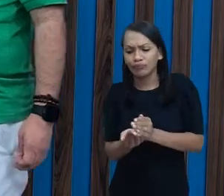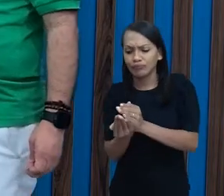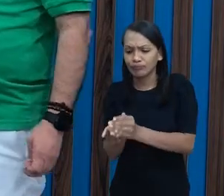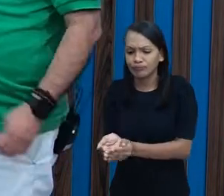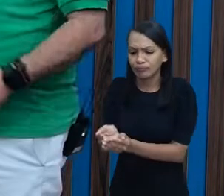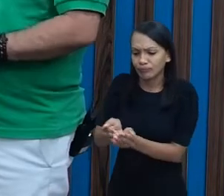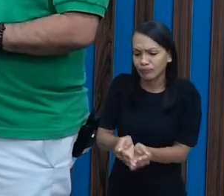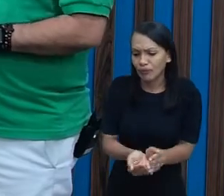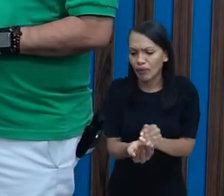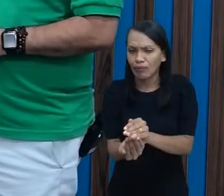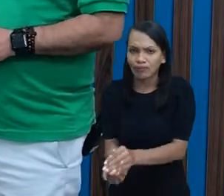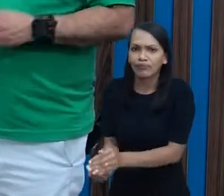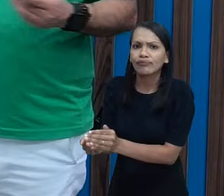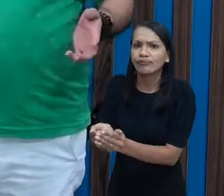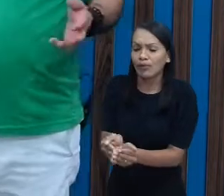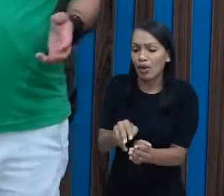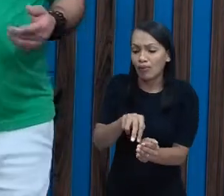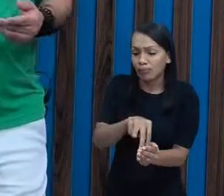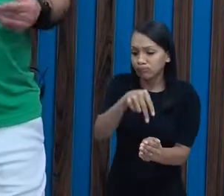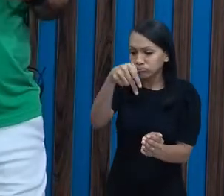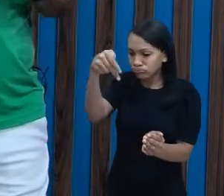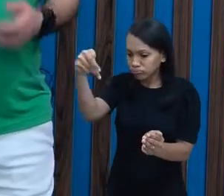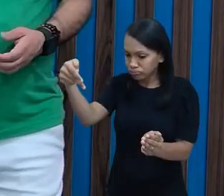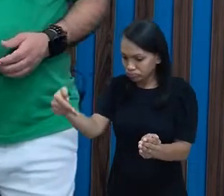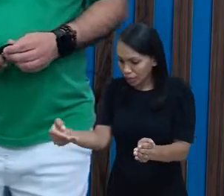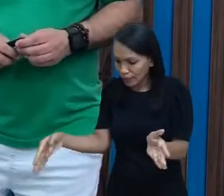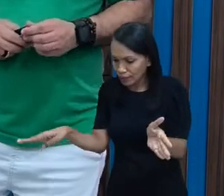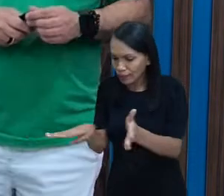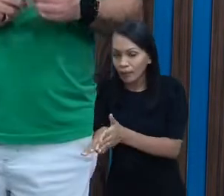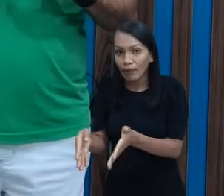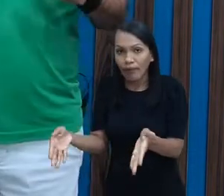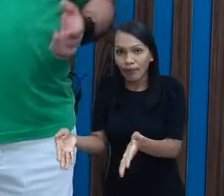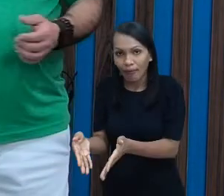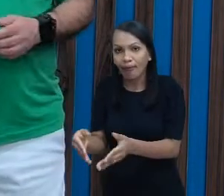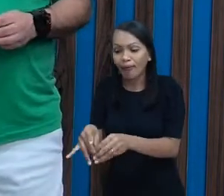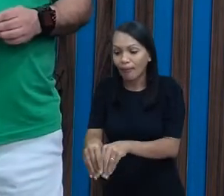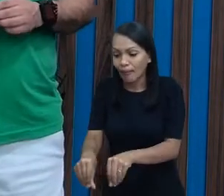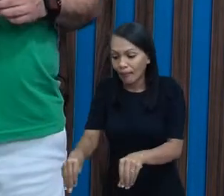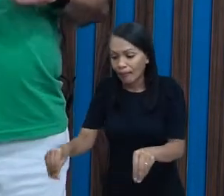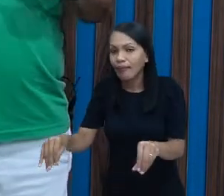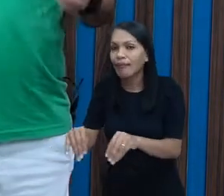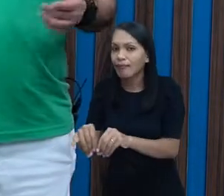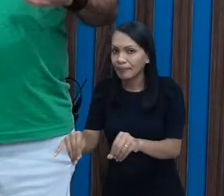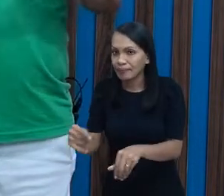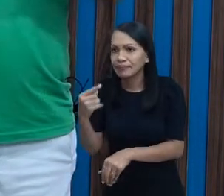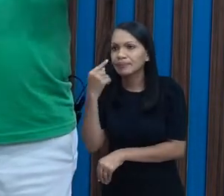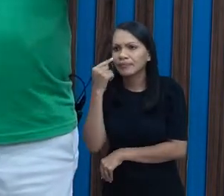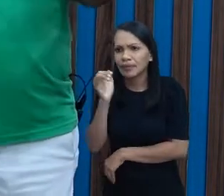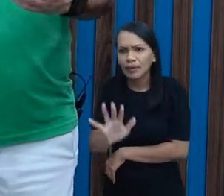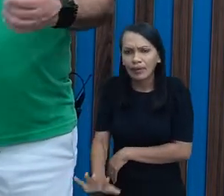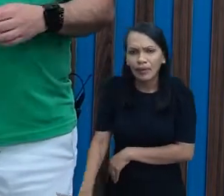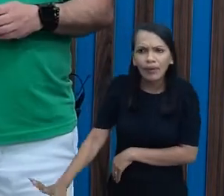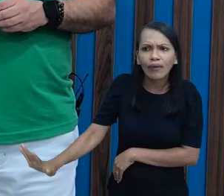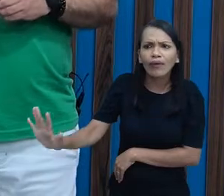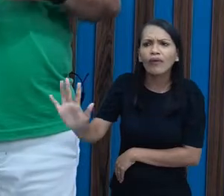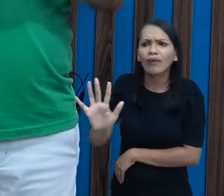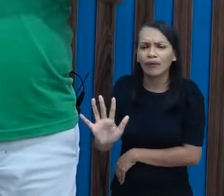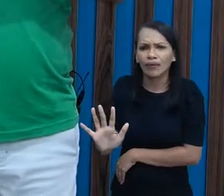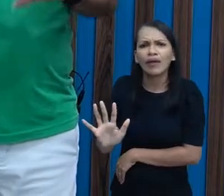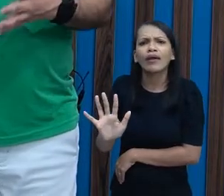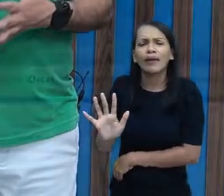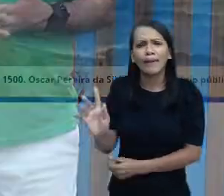1900 pelo Oscar Pereira da Silva, que hoje é uma imagem de domínio público, né? A gente pode utilizar essa imagem geralmente